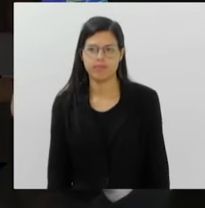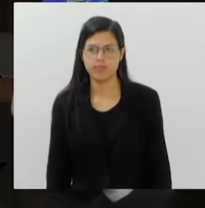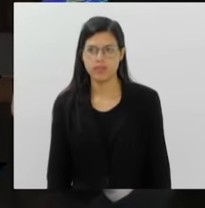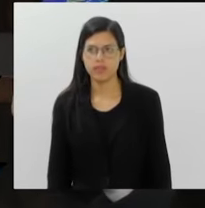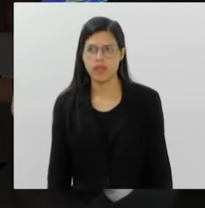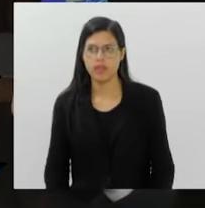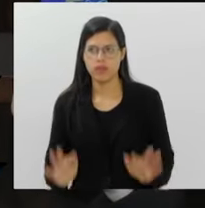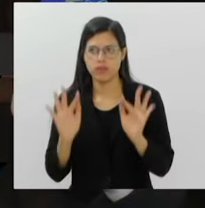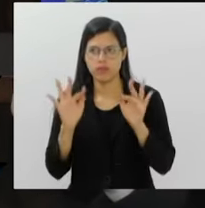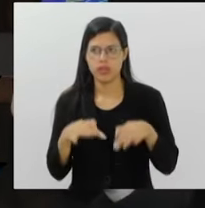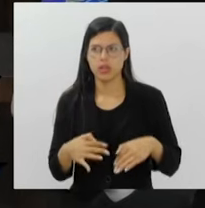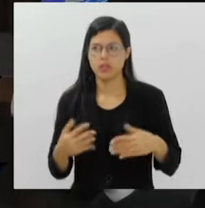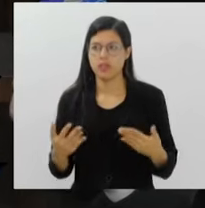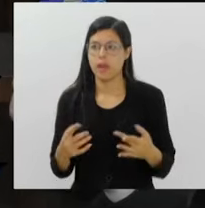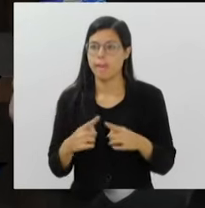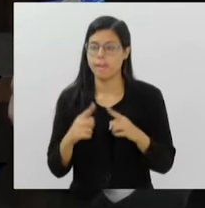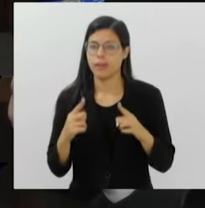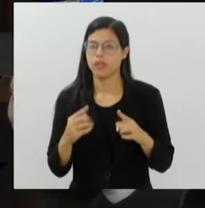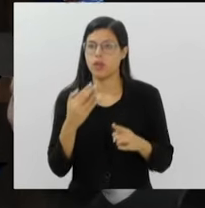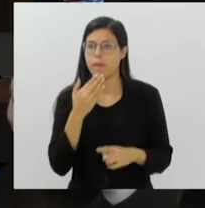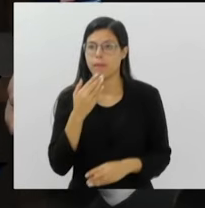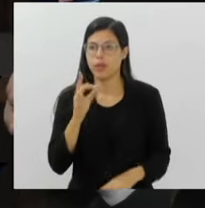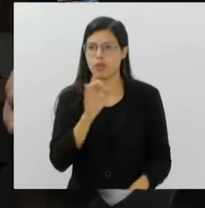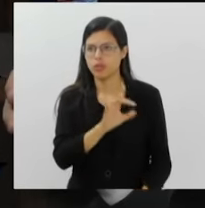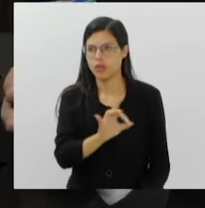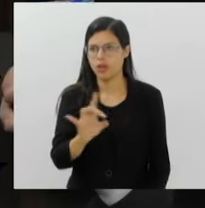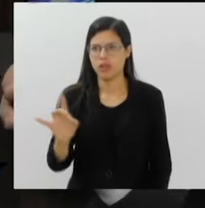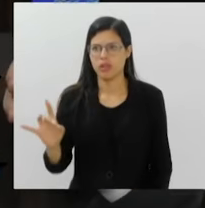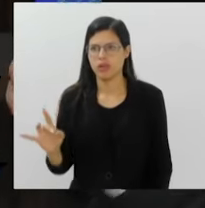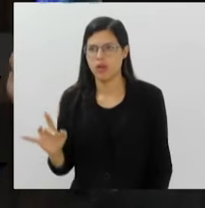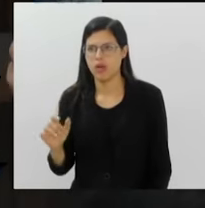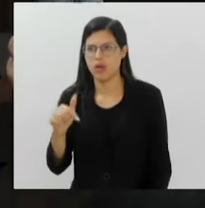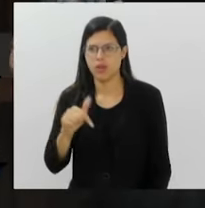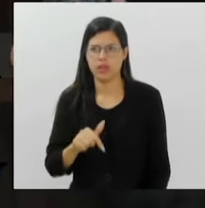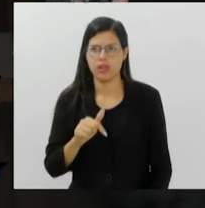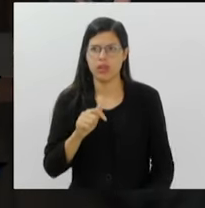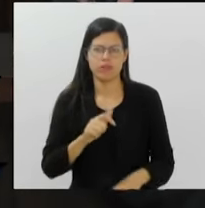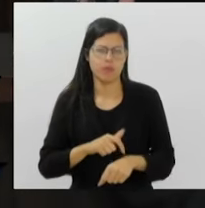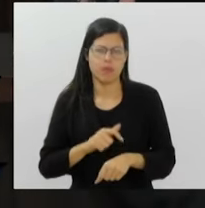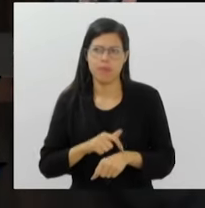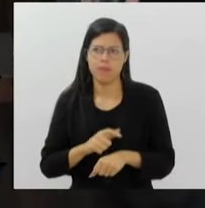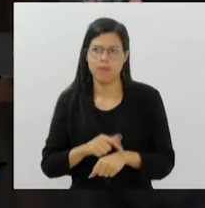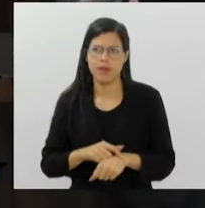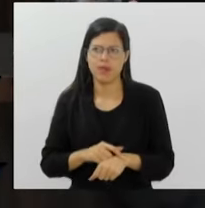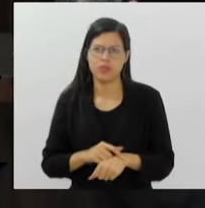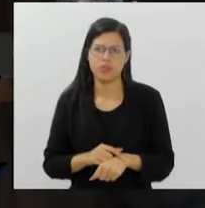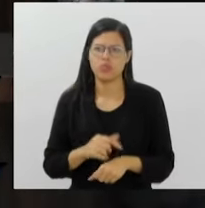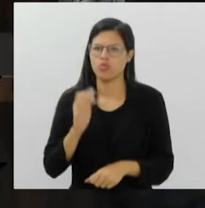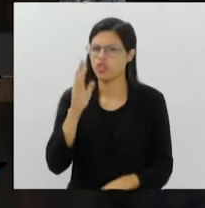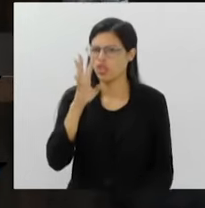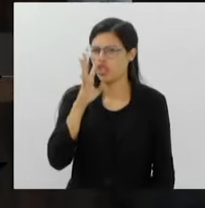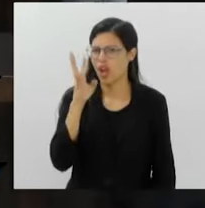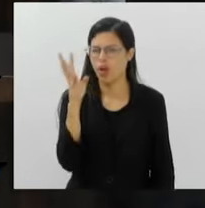vou encerrar conclamando a cada um de vocês, aqui não é hora de jogar pedra, gente. Nem prefeito, nem no governador, nem no